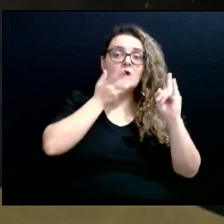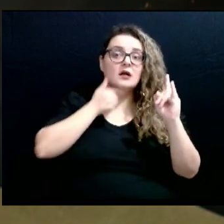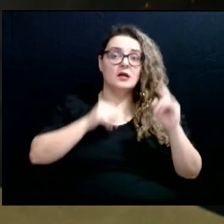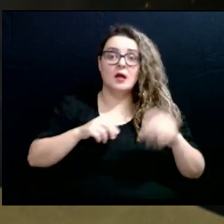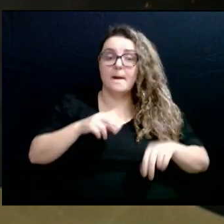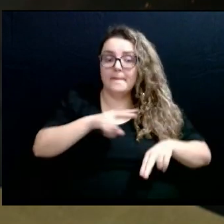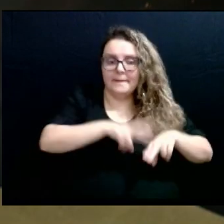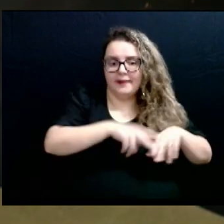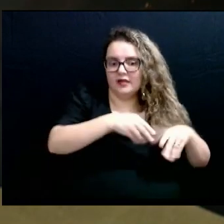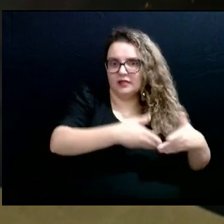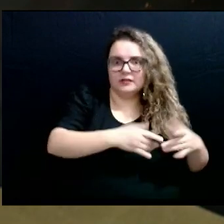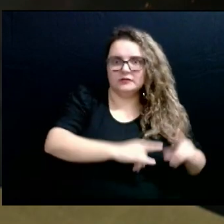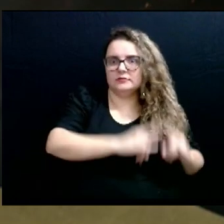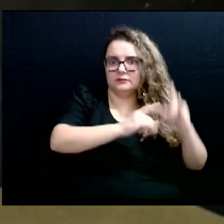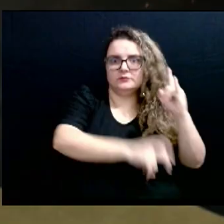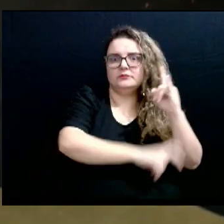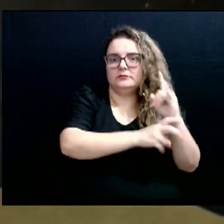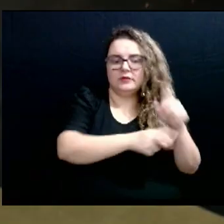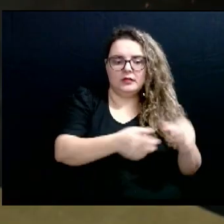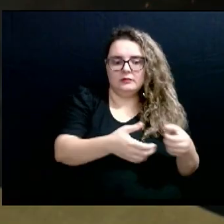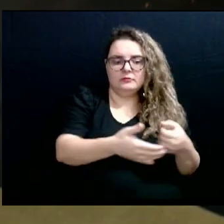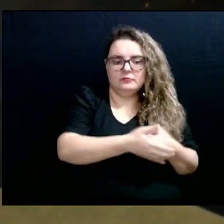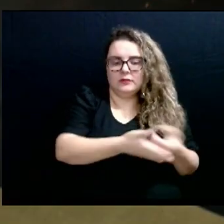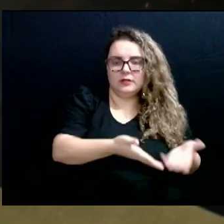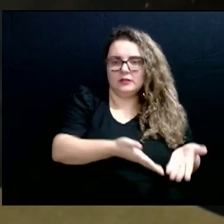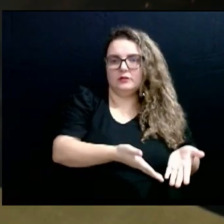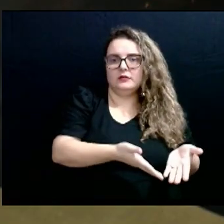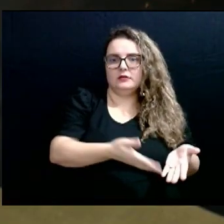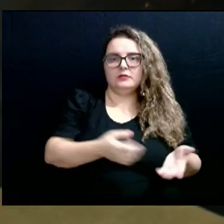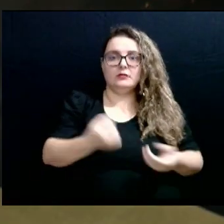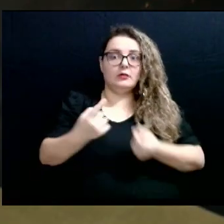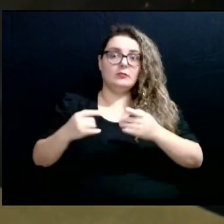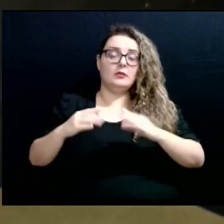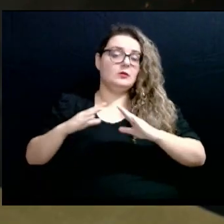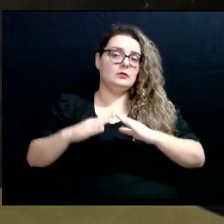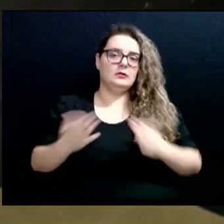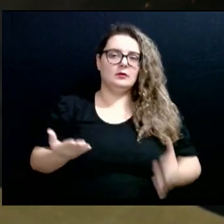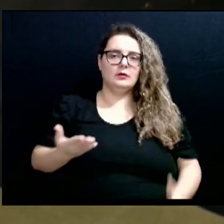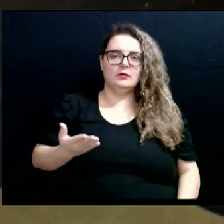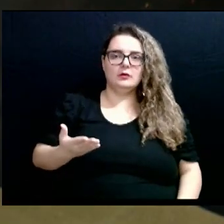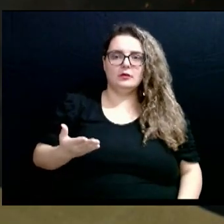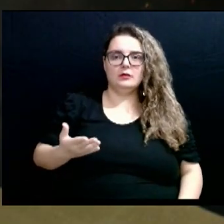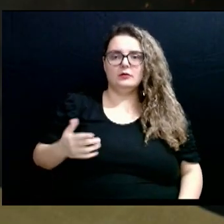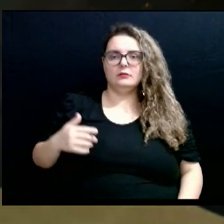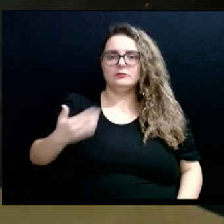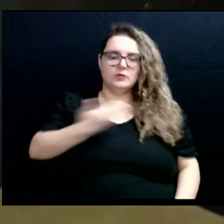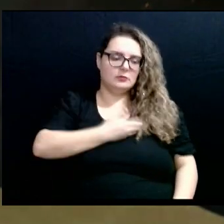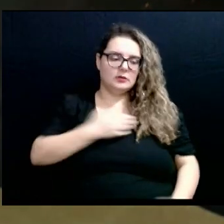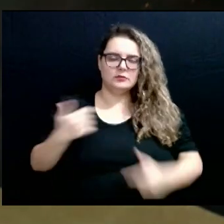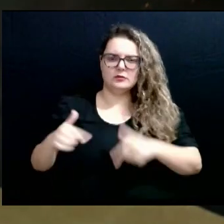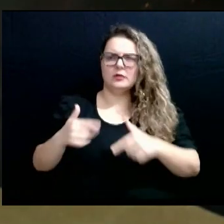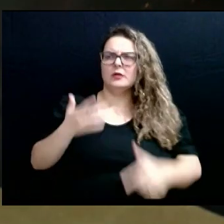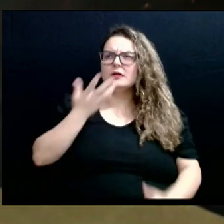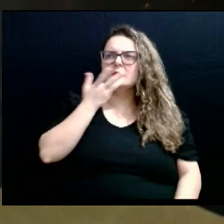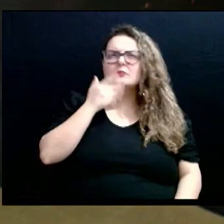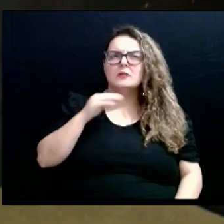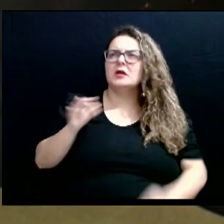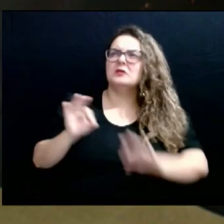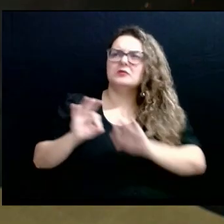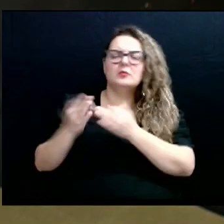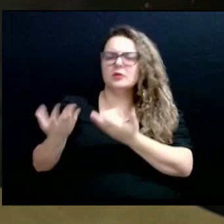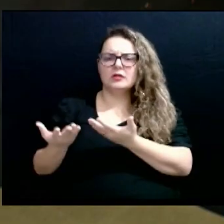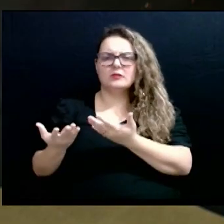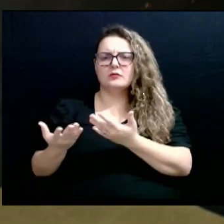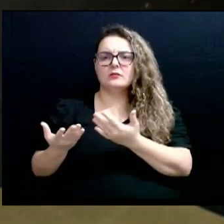de casa, né? Tem situações aí de um colega de trabalho que a criança, não sei se foi parente, né, ficou